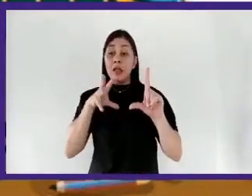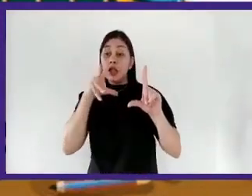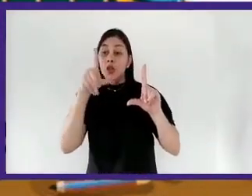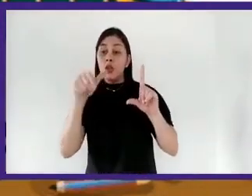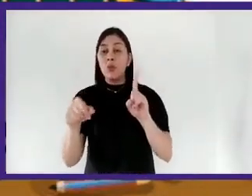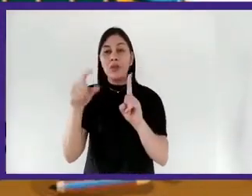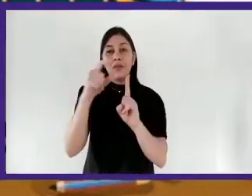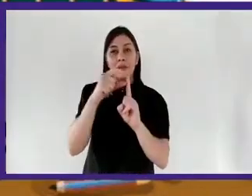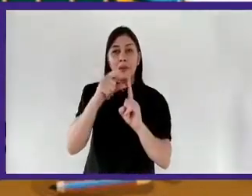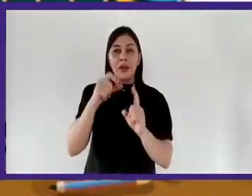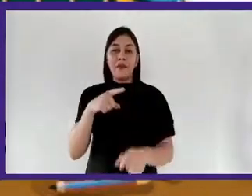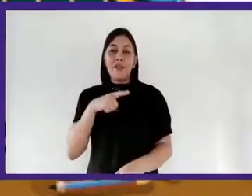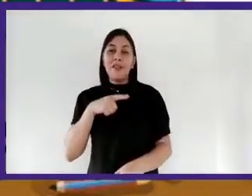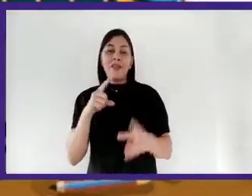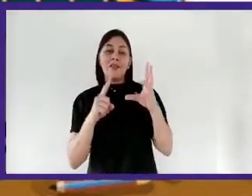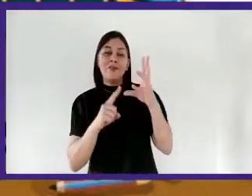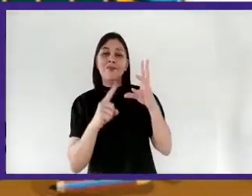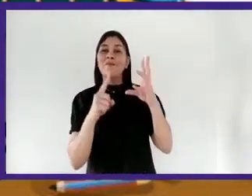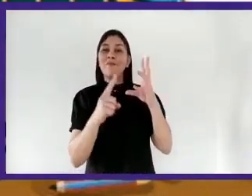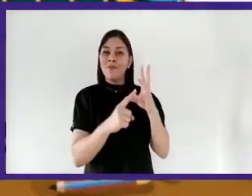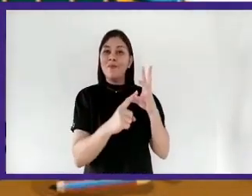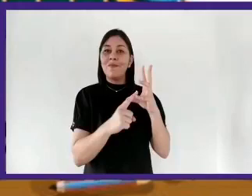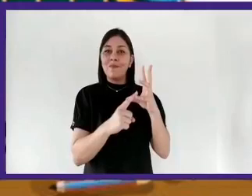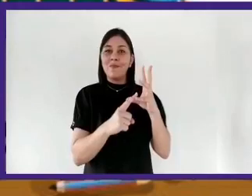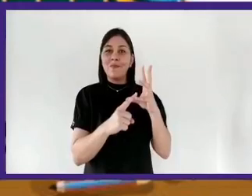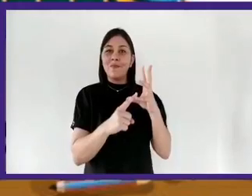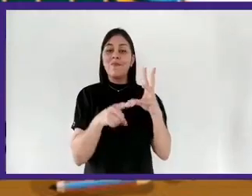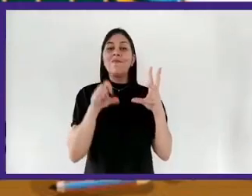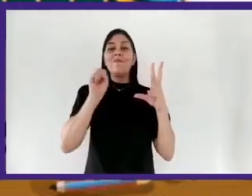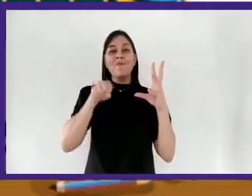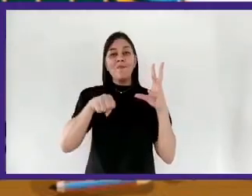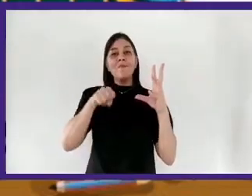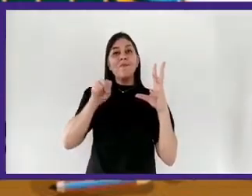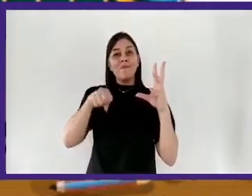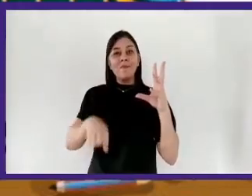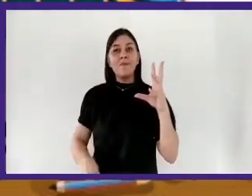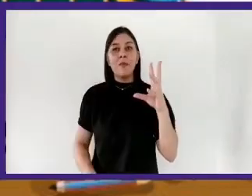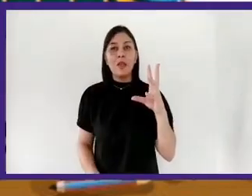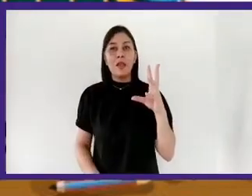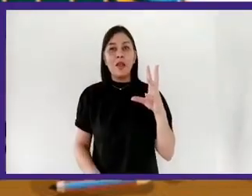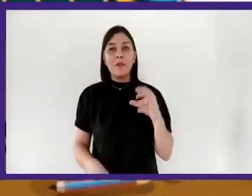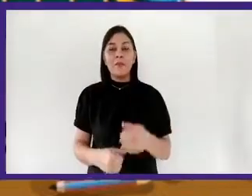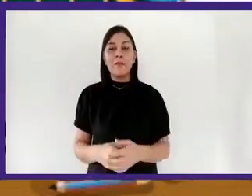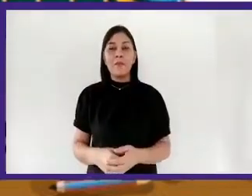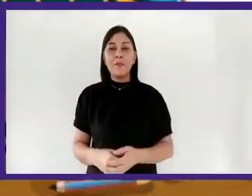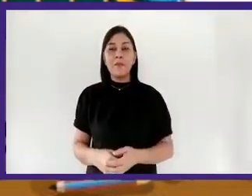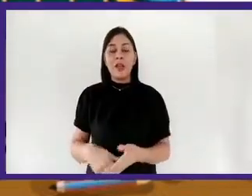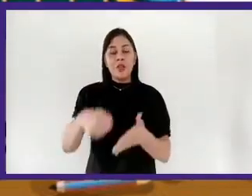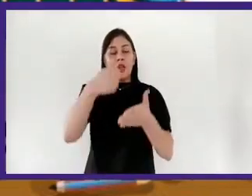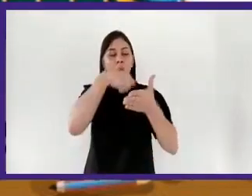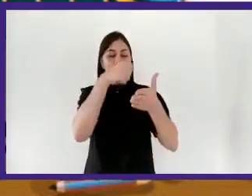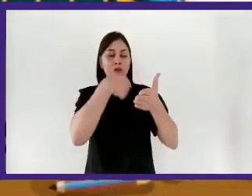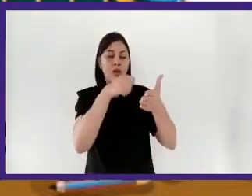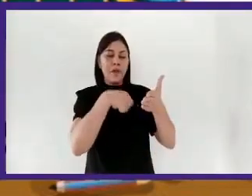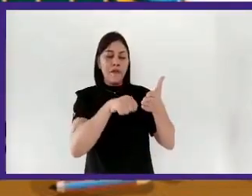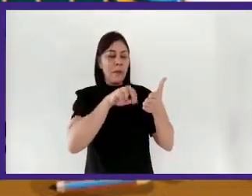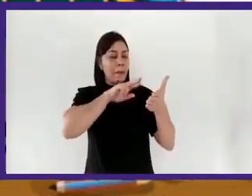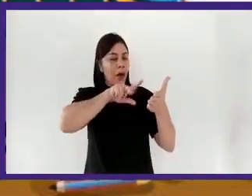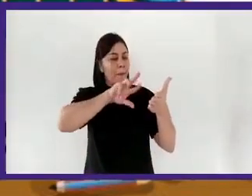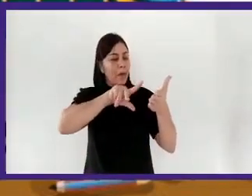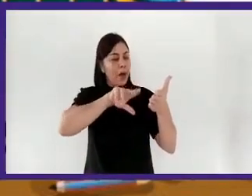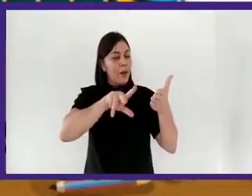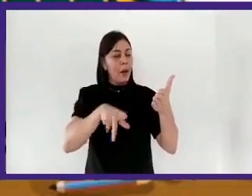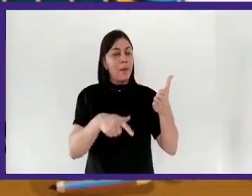em todas as palavras existem vogais. Isso mesmo. Eu escrevi um monte